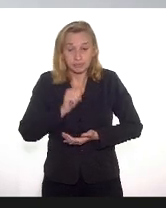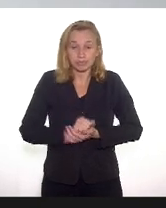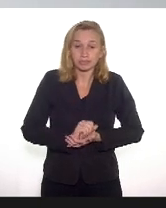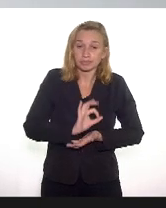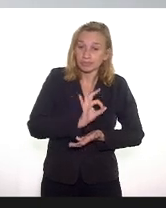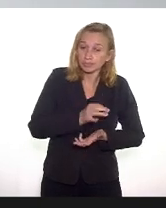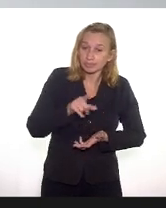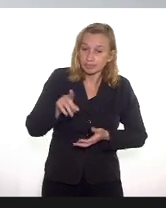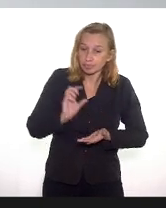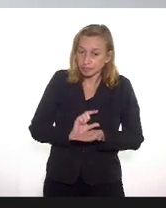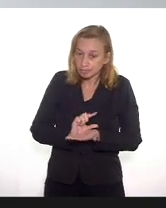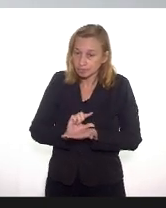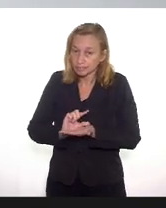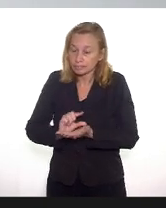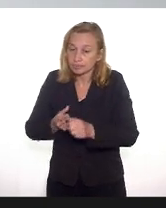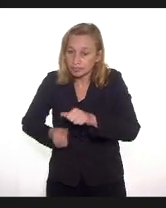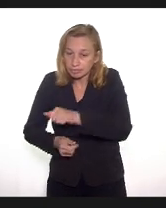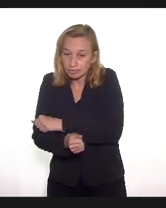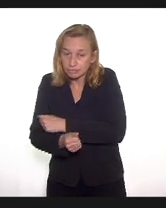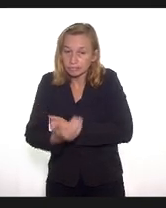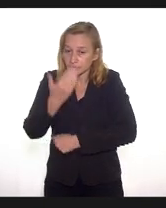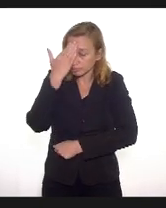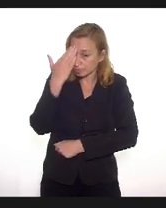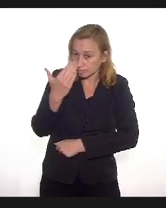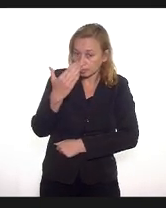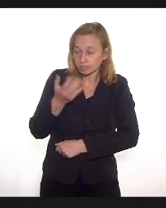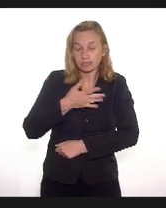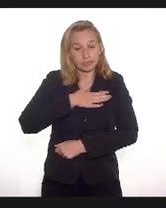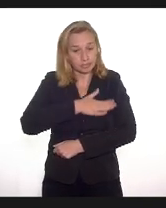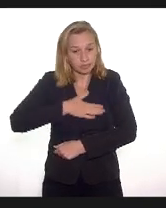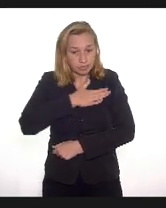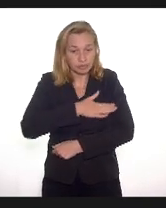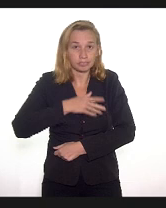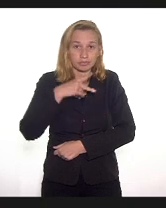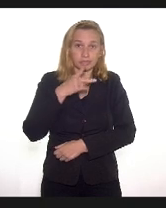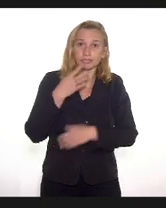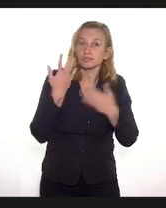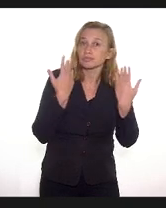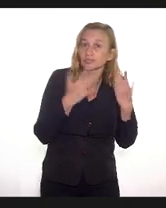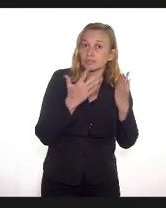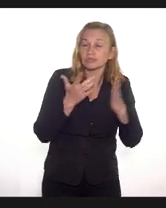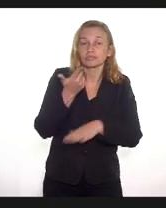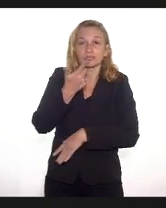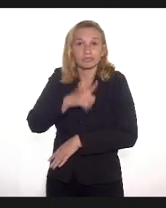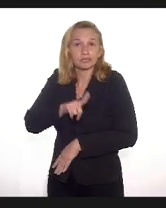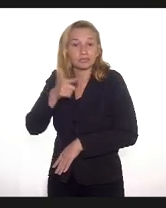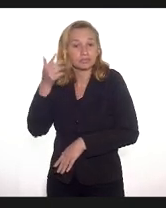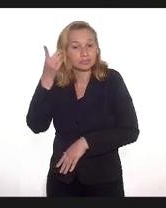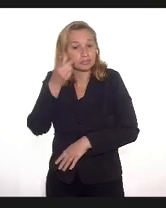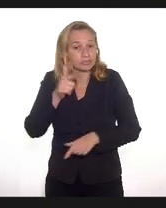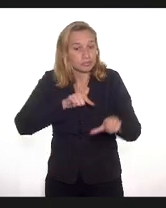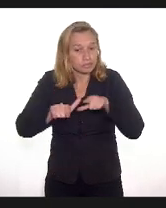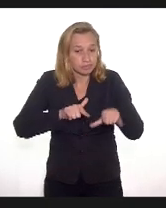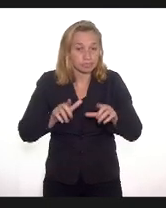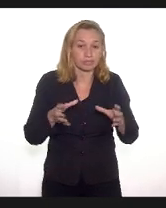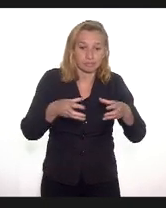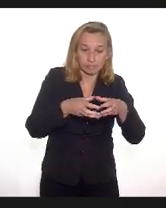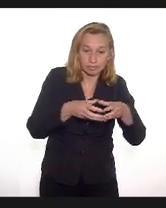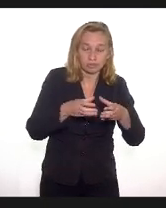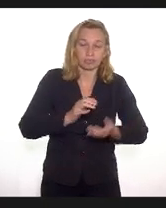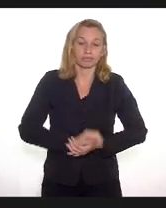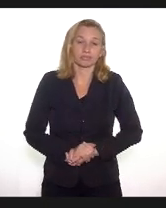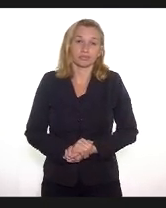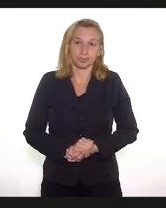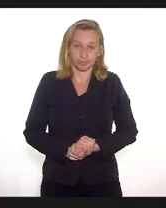este investimento. Muito obrigado, era isso que eu gostaria de falar e parabenizo mais uma vez o trabalho dessa comissão.